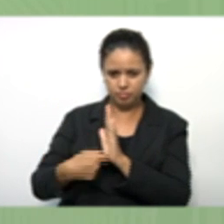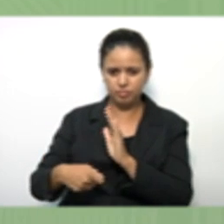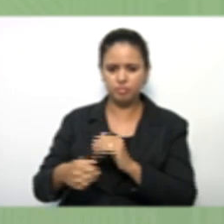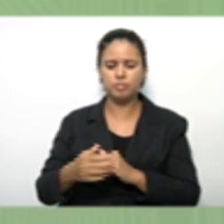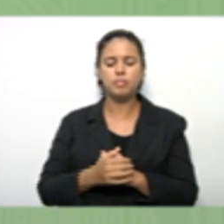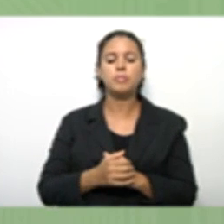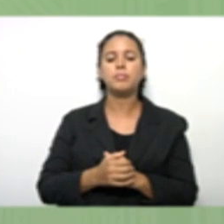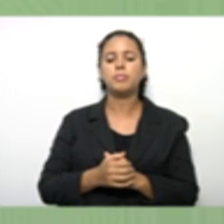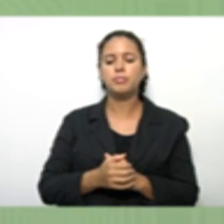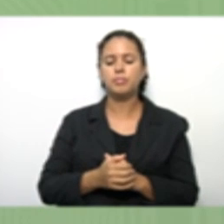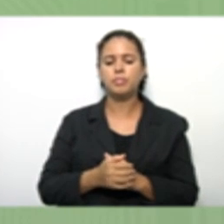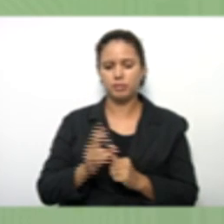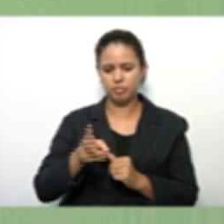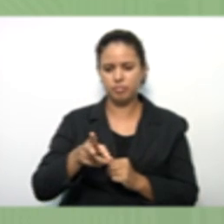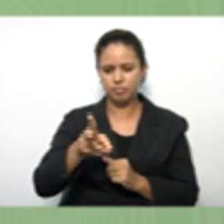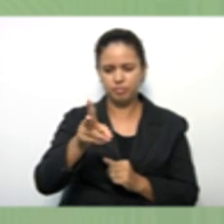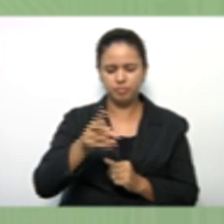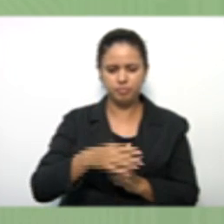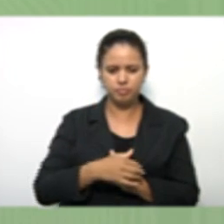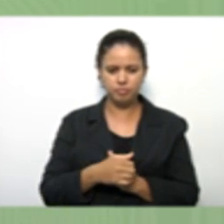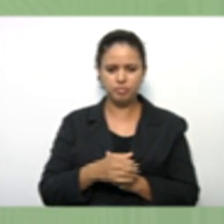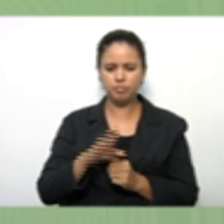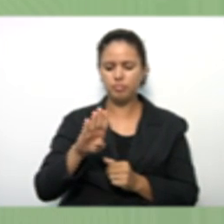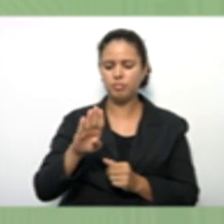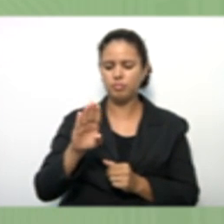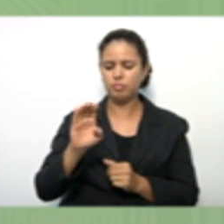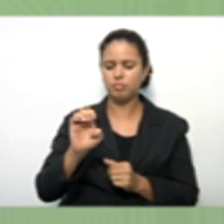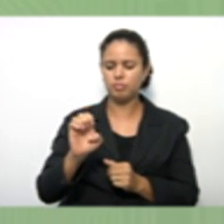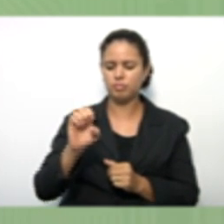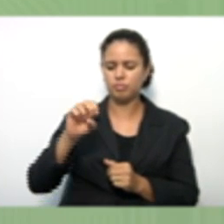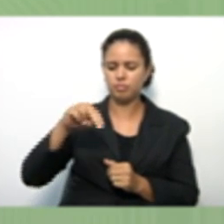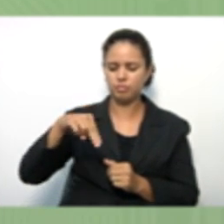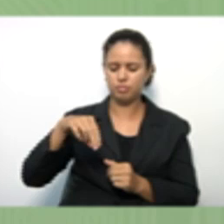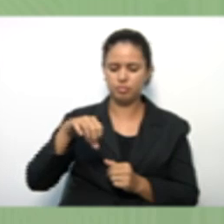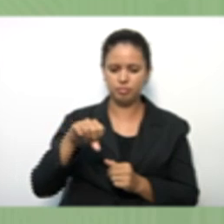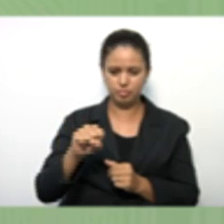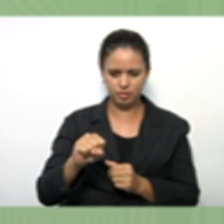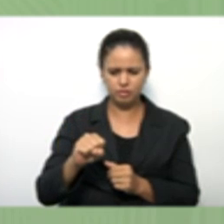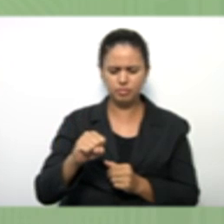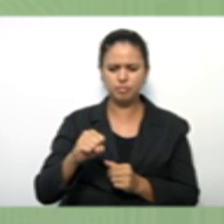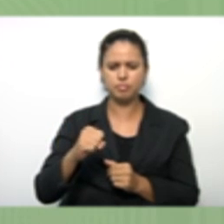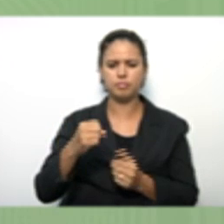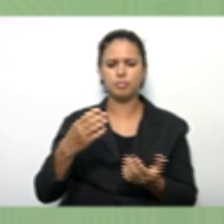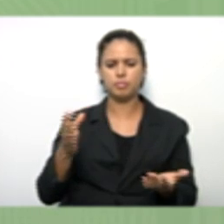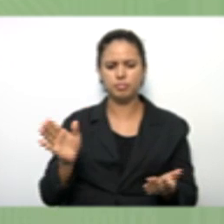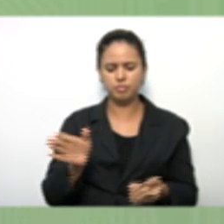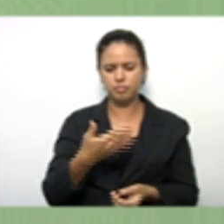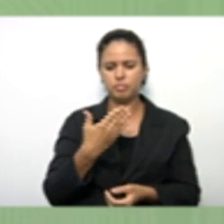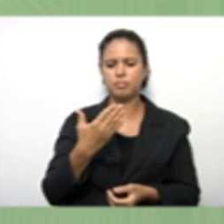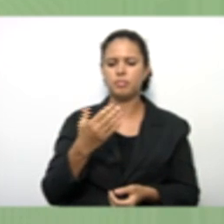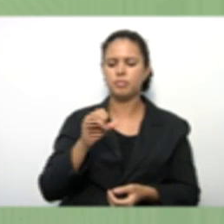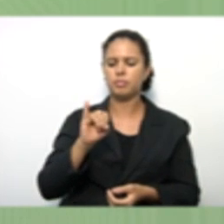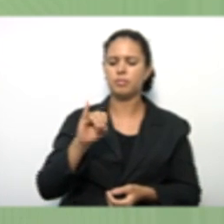professora. Bens imóveis diversos. Bens imóveis diversos no valor